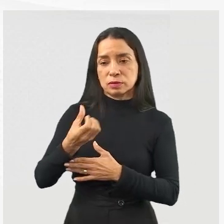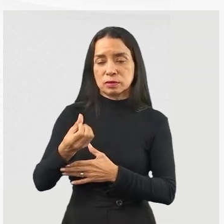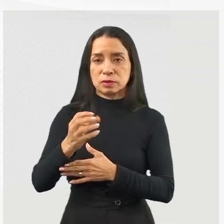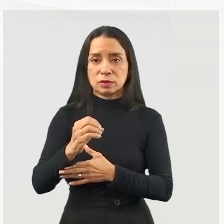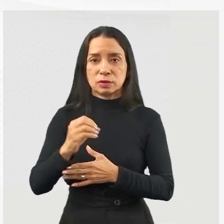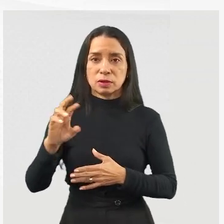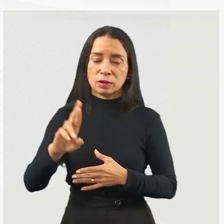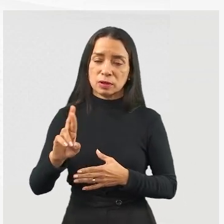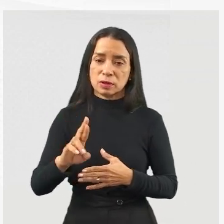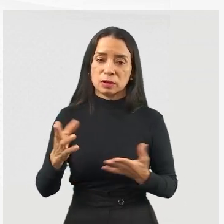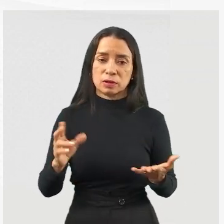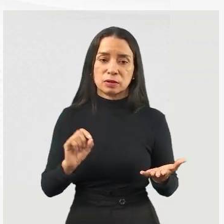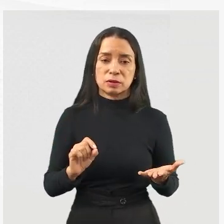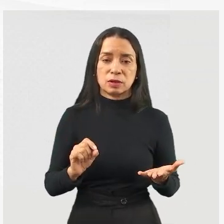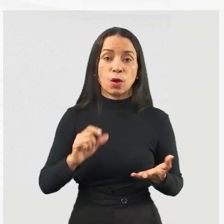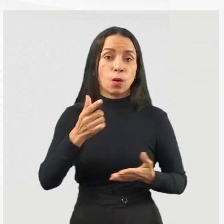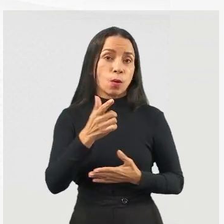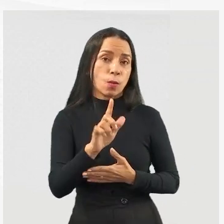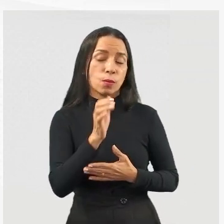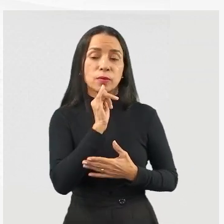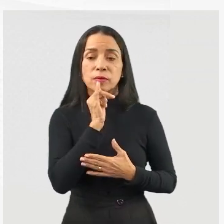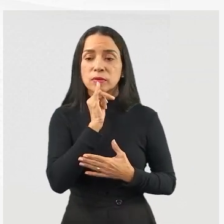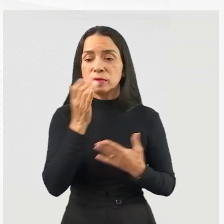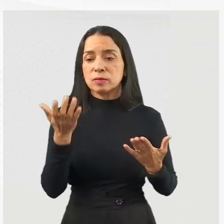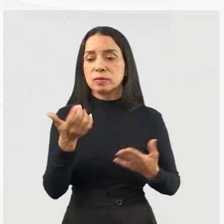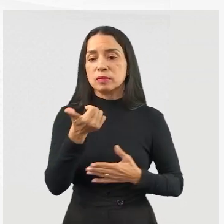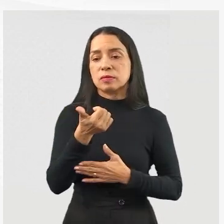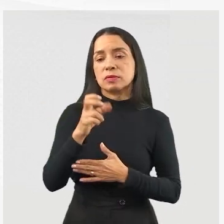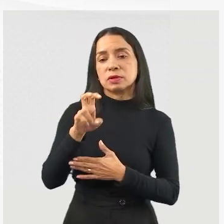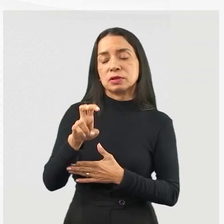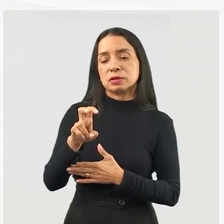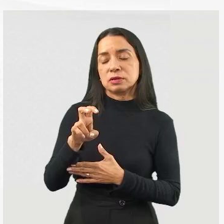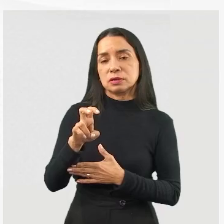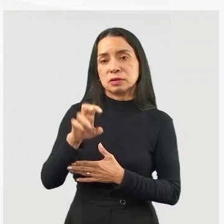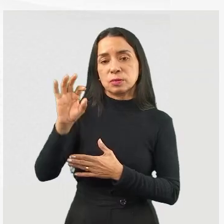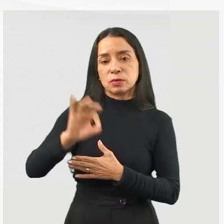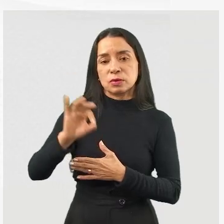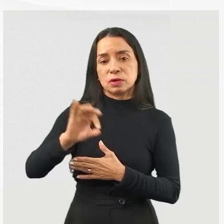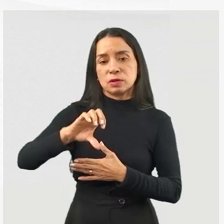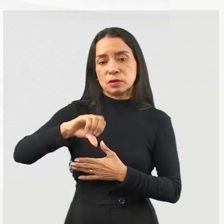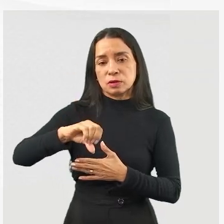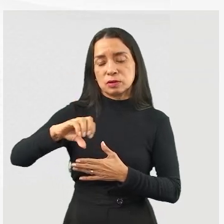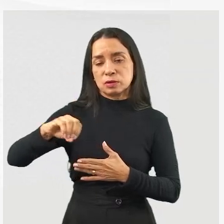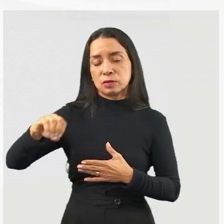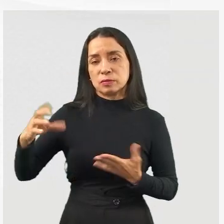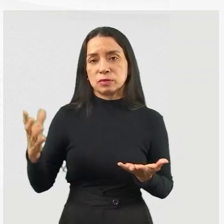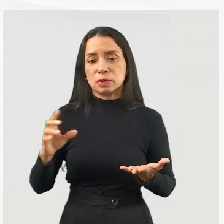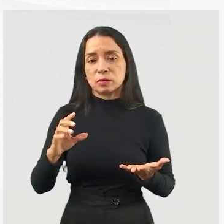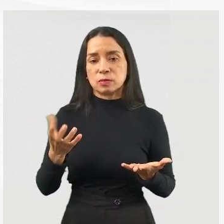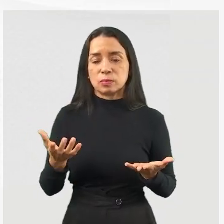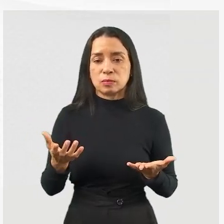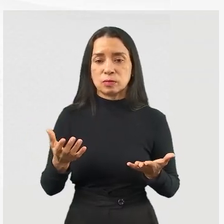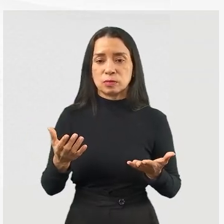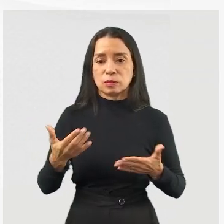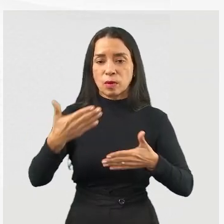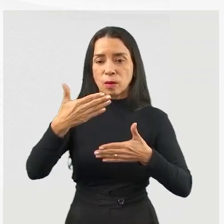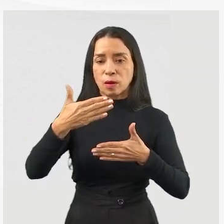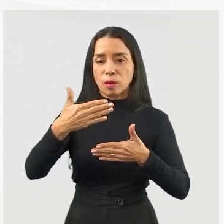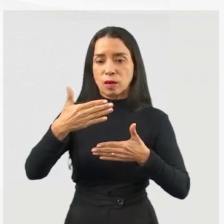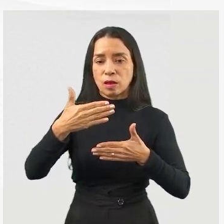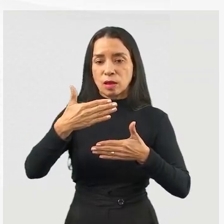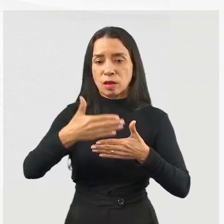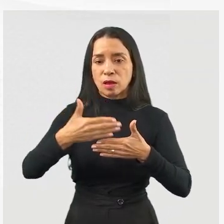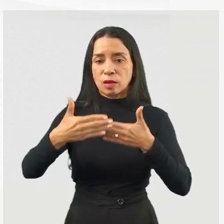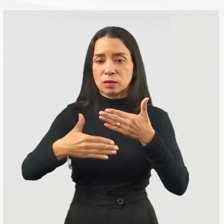professor, não entendi. Vamos fazer um outro exemplo. 15% de 900 tijolos. Então, você vai pegar o 900 e